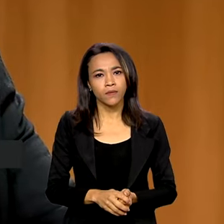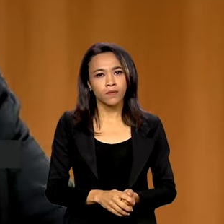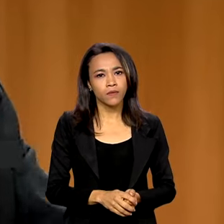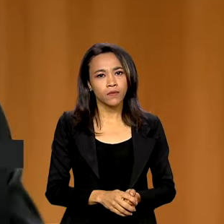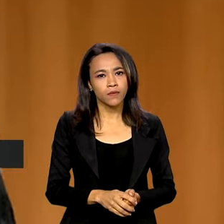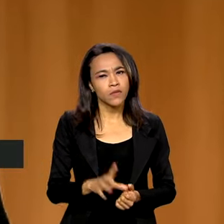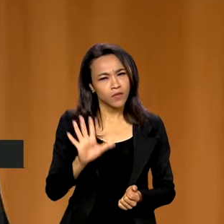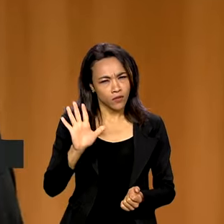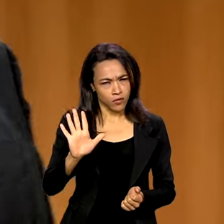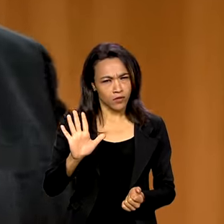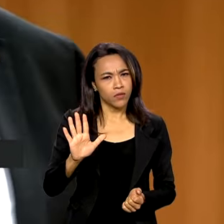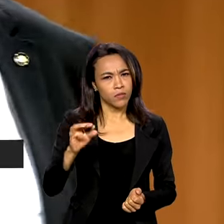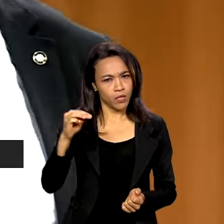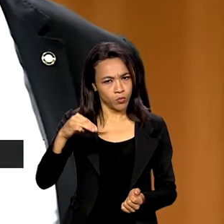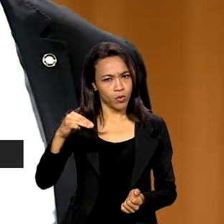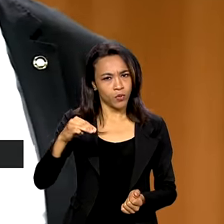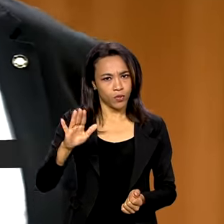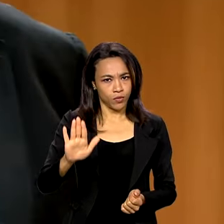Só um minuto, por favor, tá?